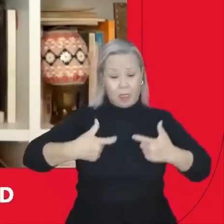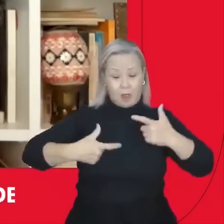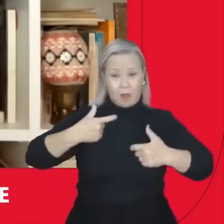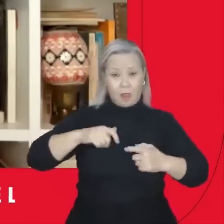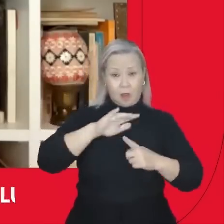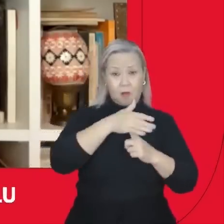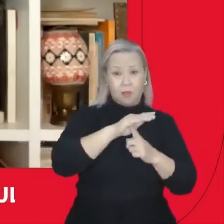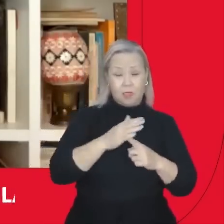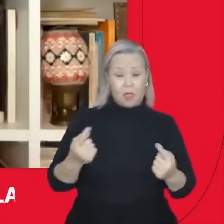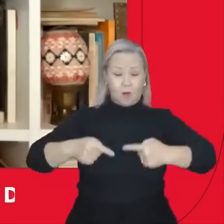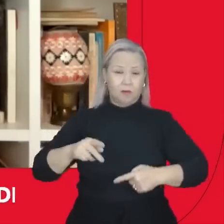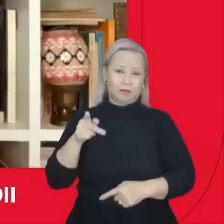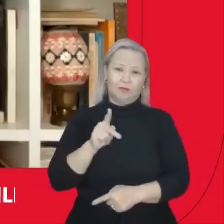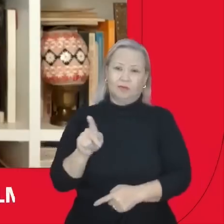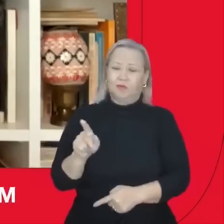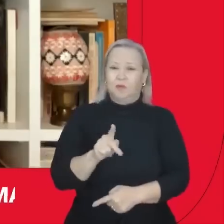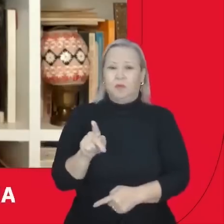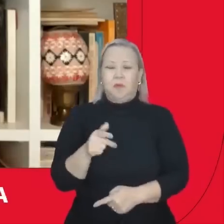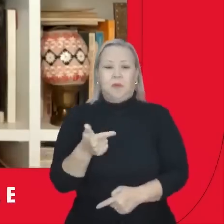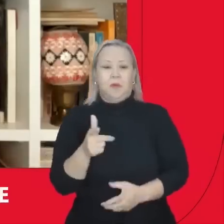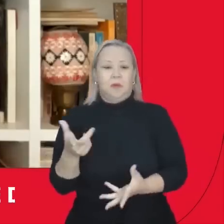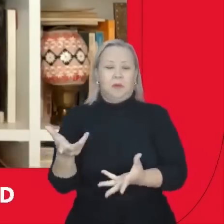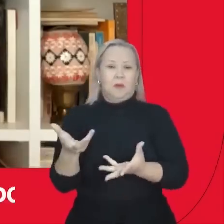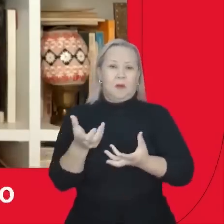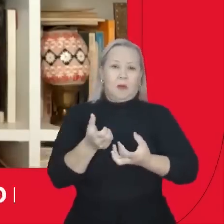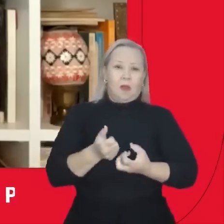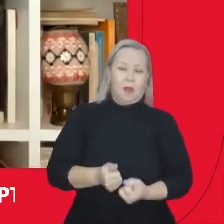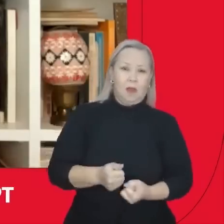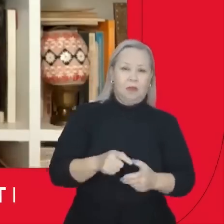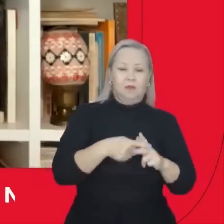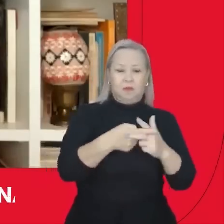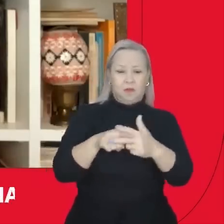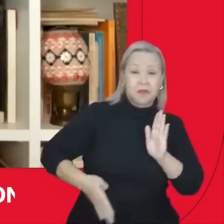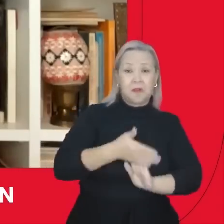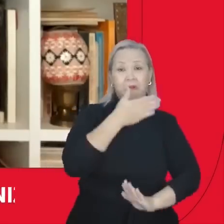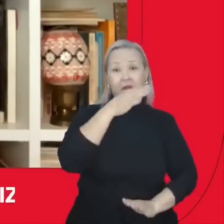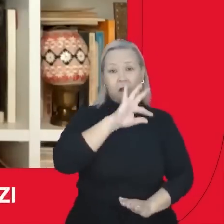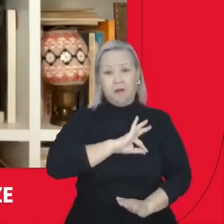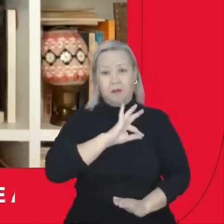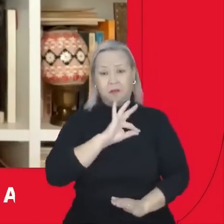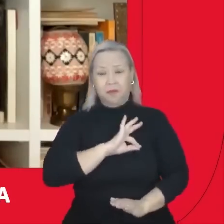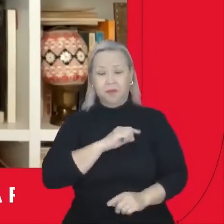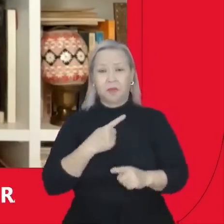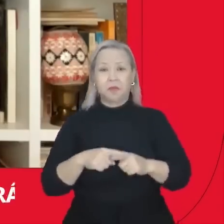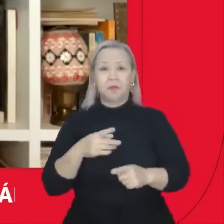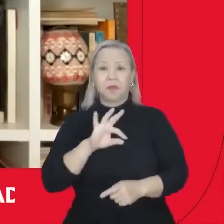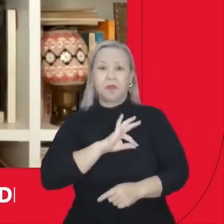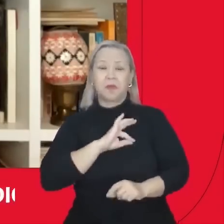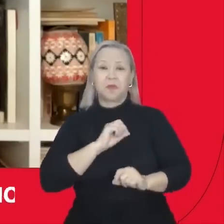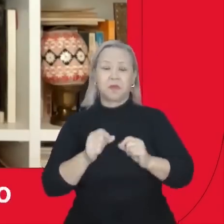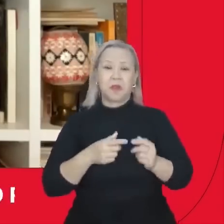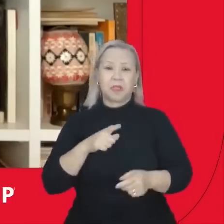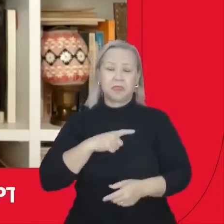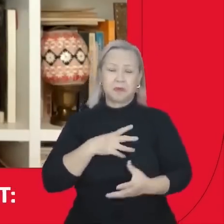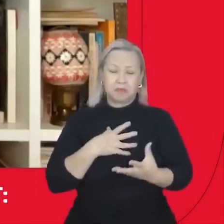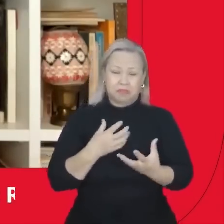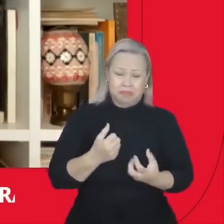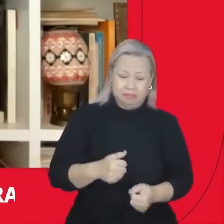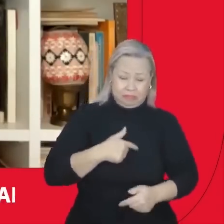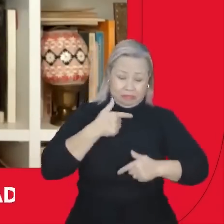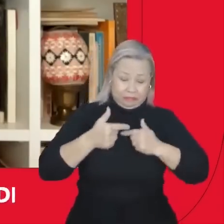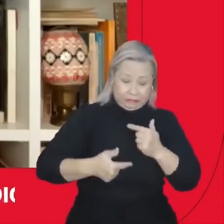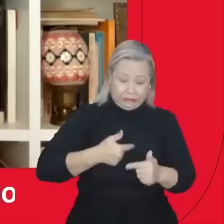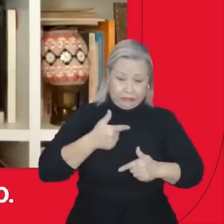contra os professores, que não recebem uma correção salarial há 8 anos. Os policiais estão com excesso de carga horária e